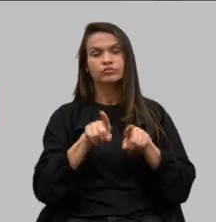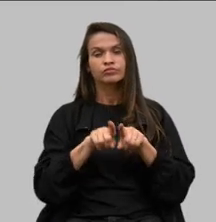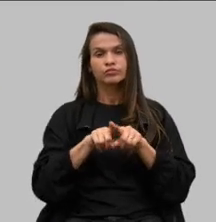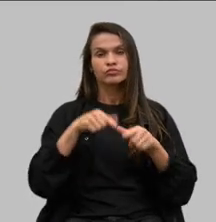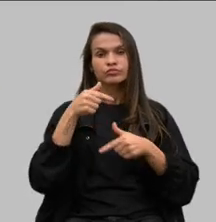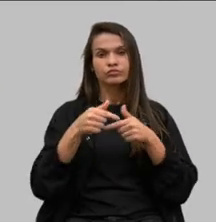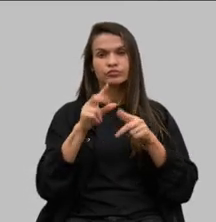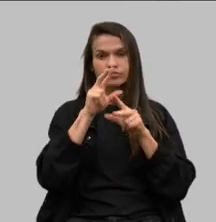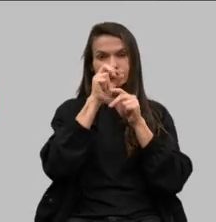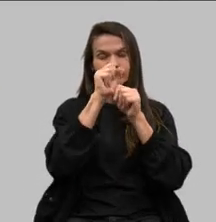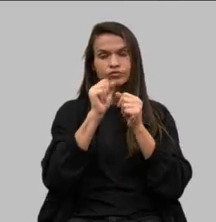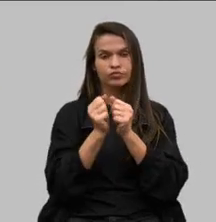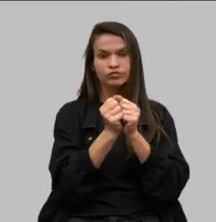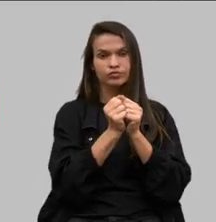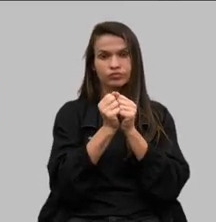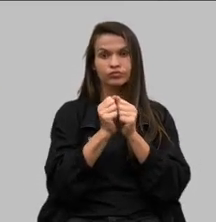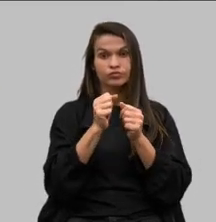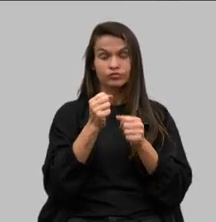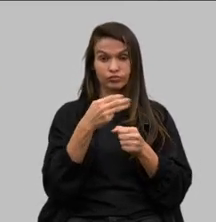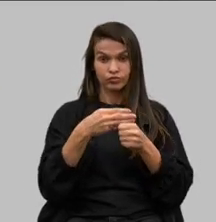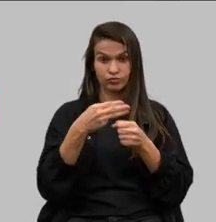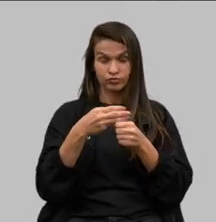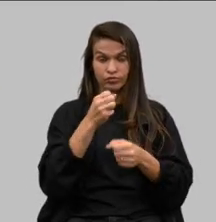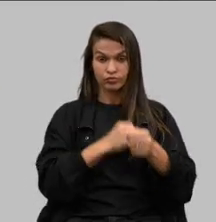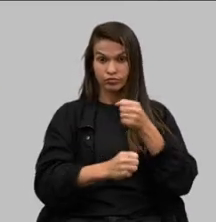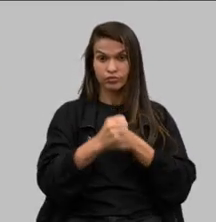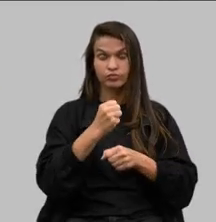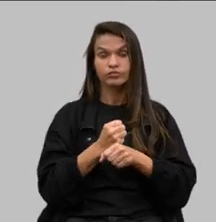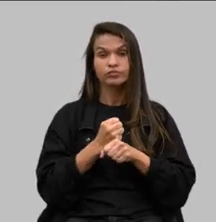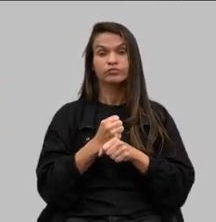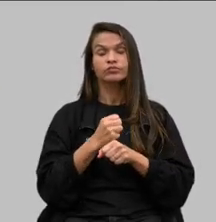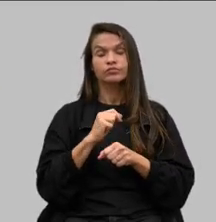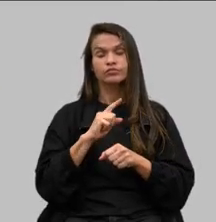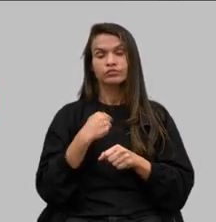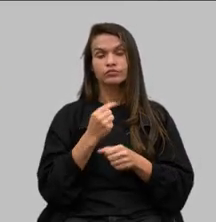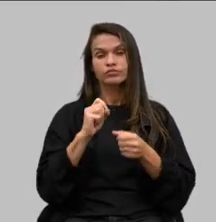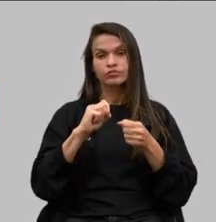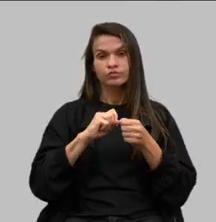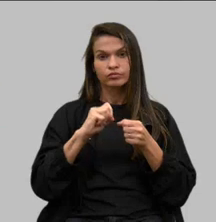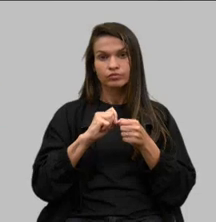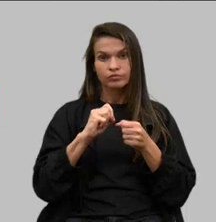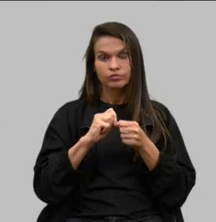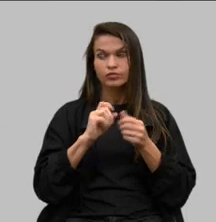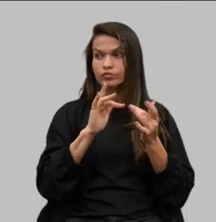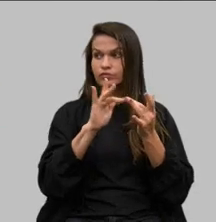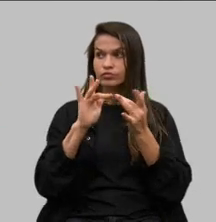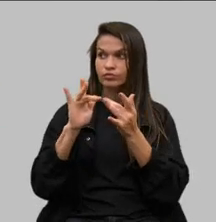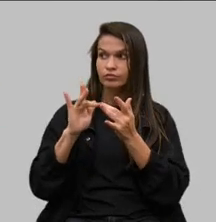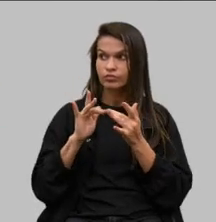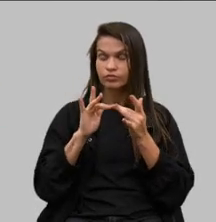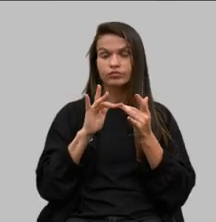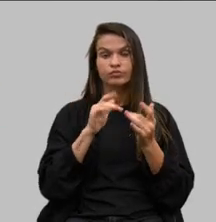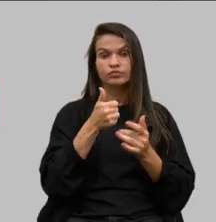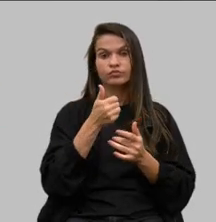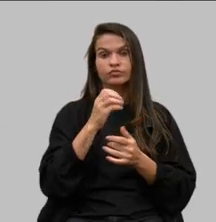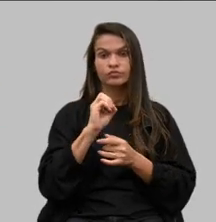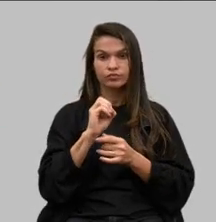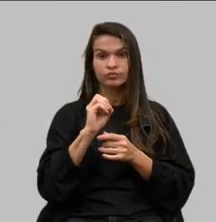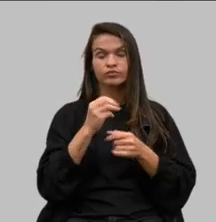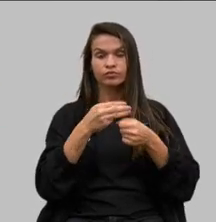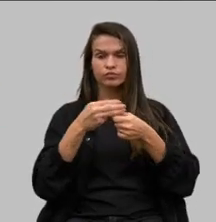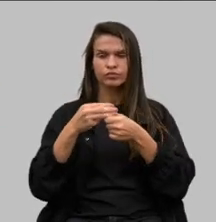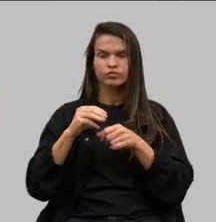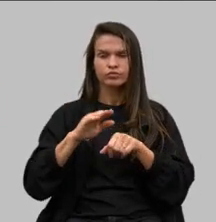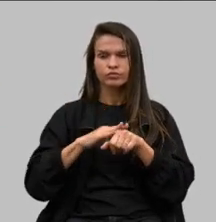forte com os municípios no ano passado nós fizemos eh um contato com os 10 municípios mais